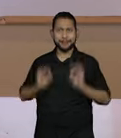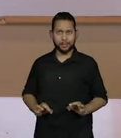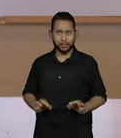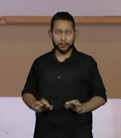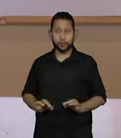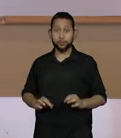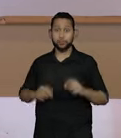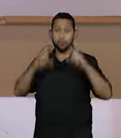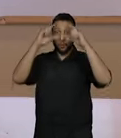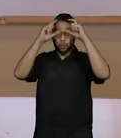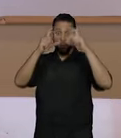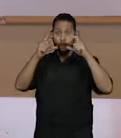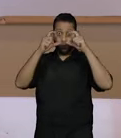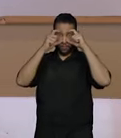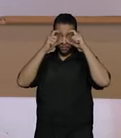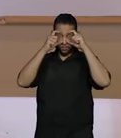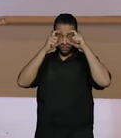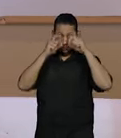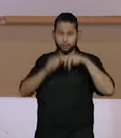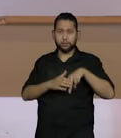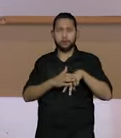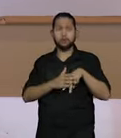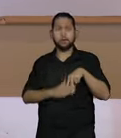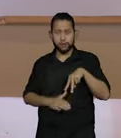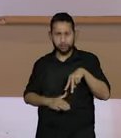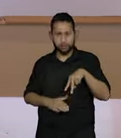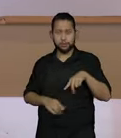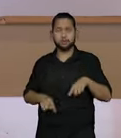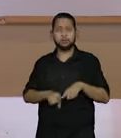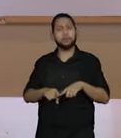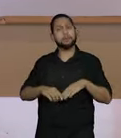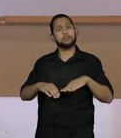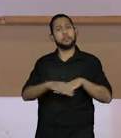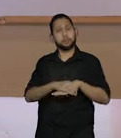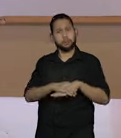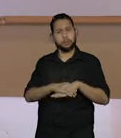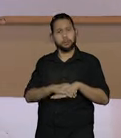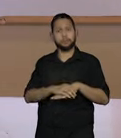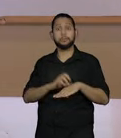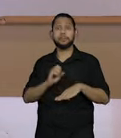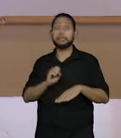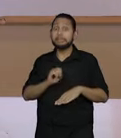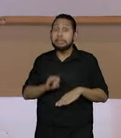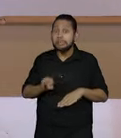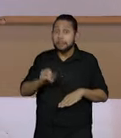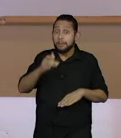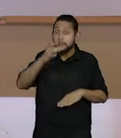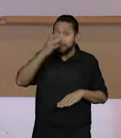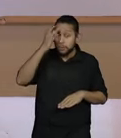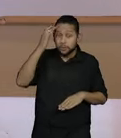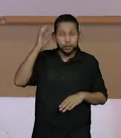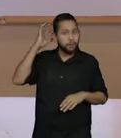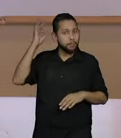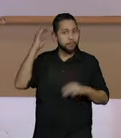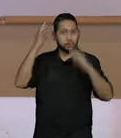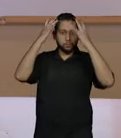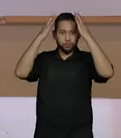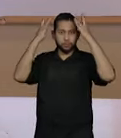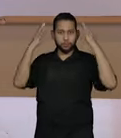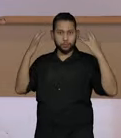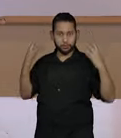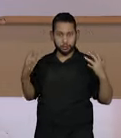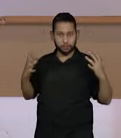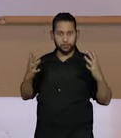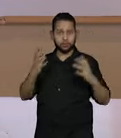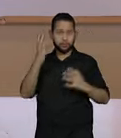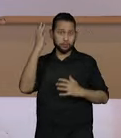de proteção, calça comprida e sapatos fechados. Se a pessoa tiver cabelo comprido, deve